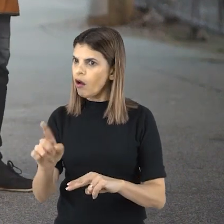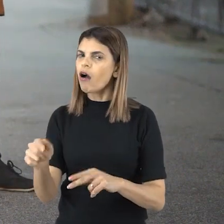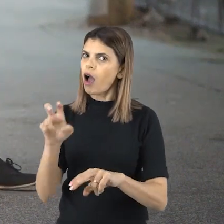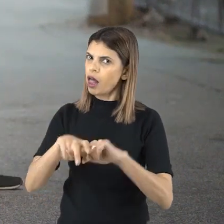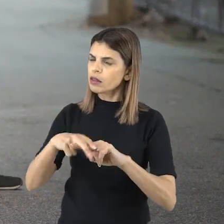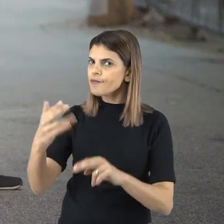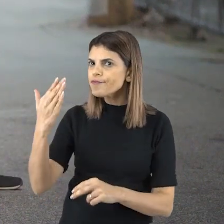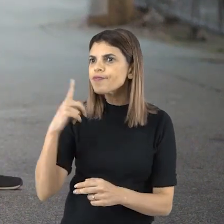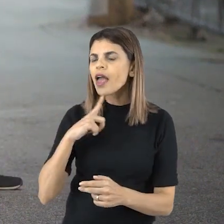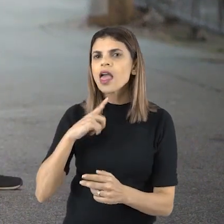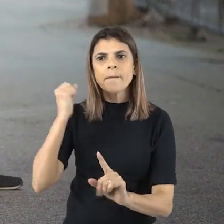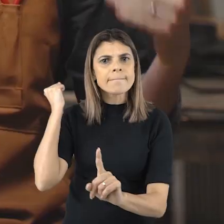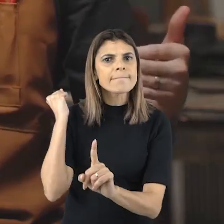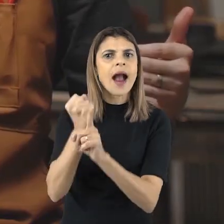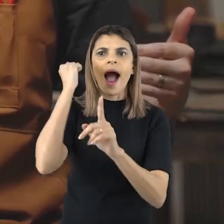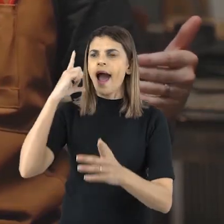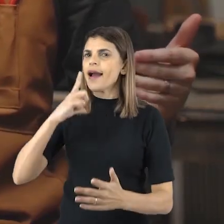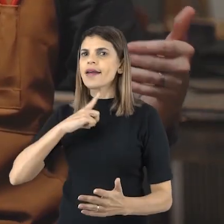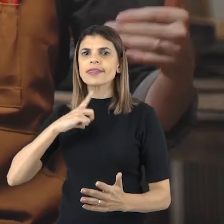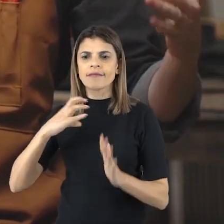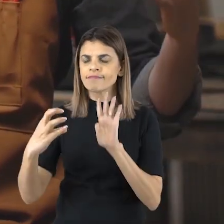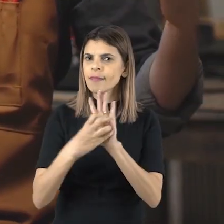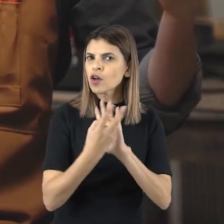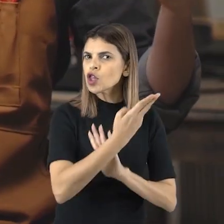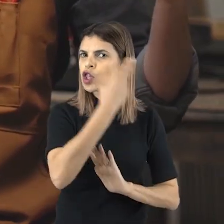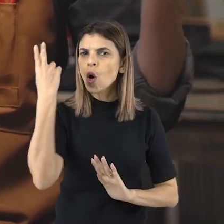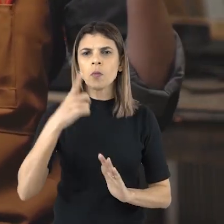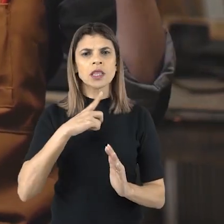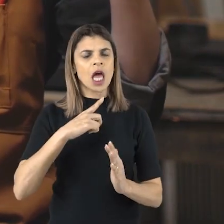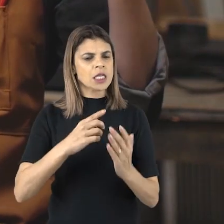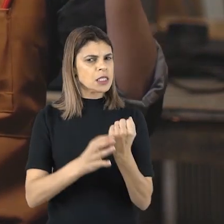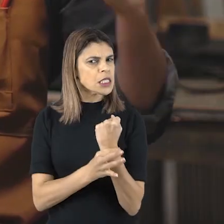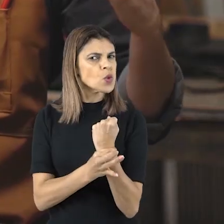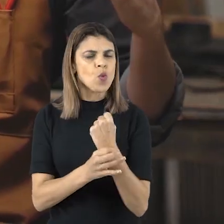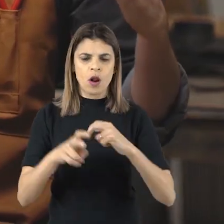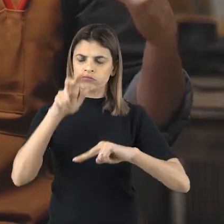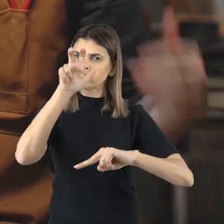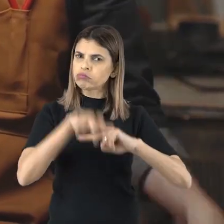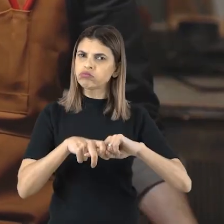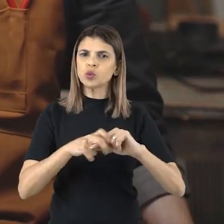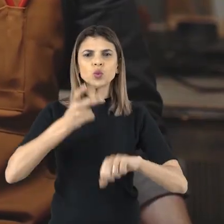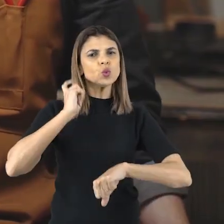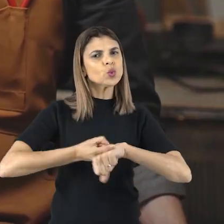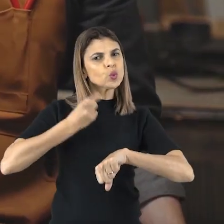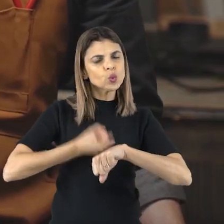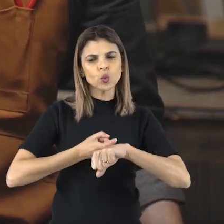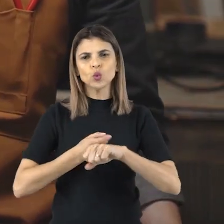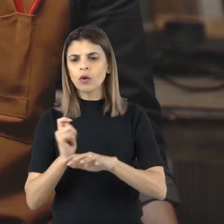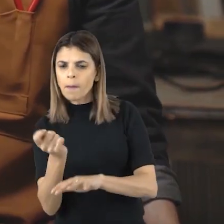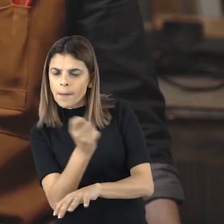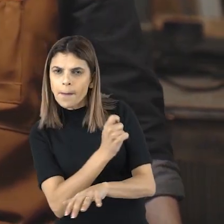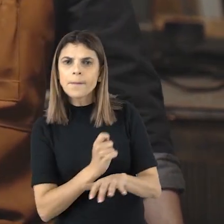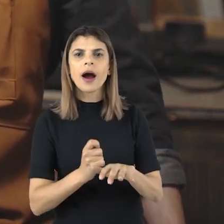Sim, muito mais. É segurança. Ela vai aliada à alta habilidade